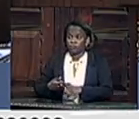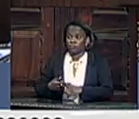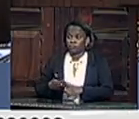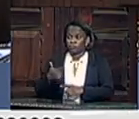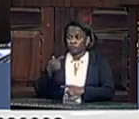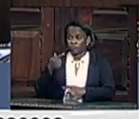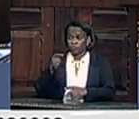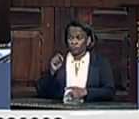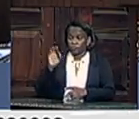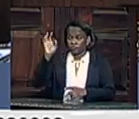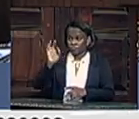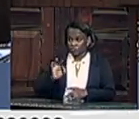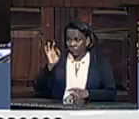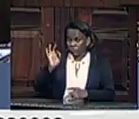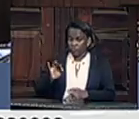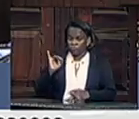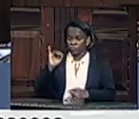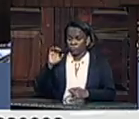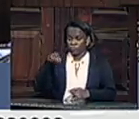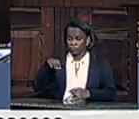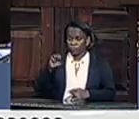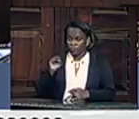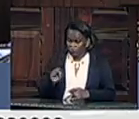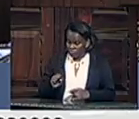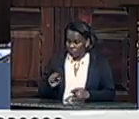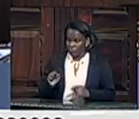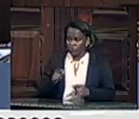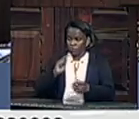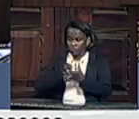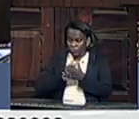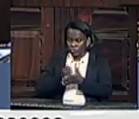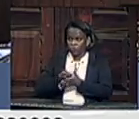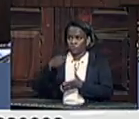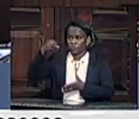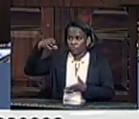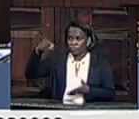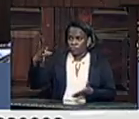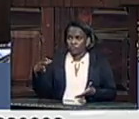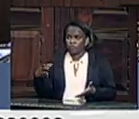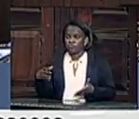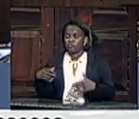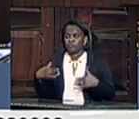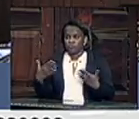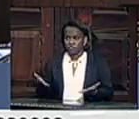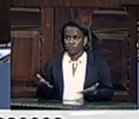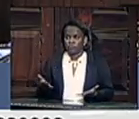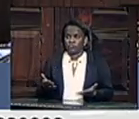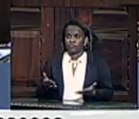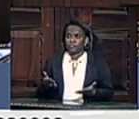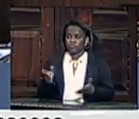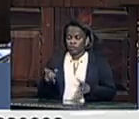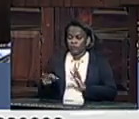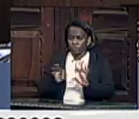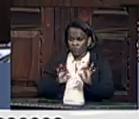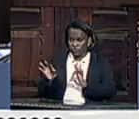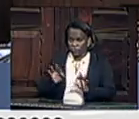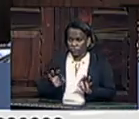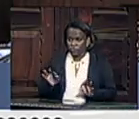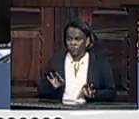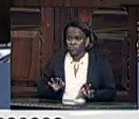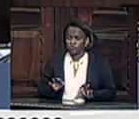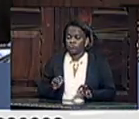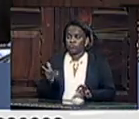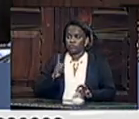de 70% no ICMS cobrado sobre energia elétrica. Ou seja, ele é um projeto que